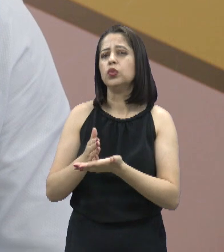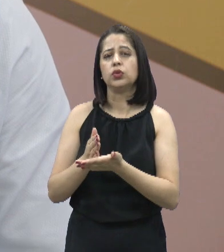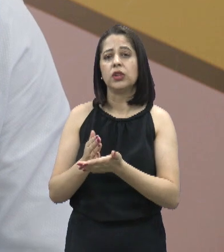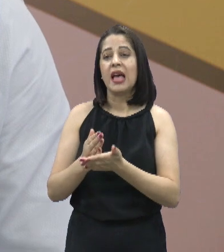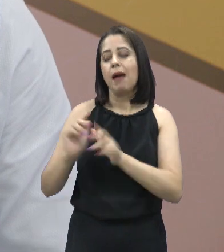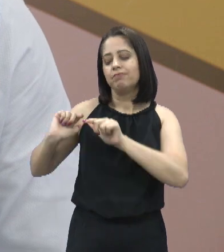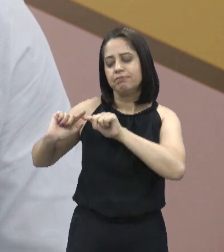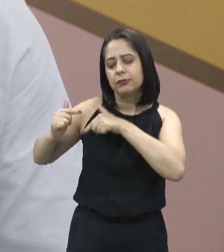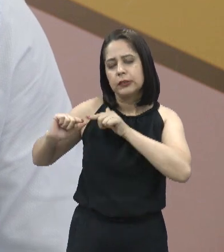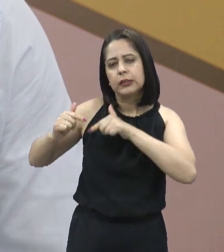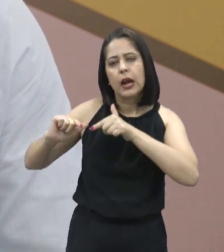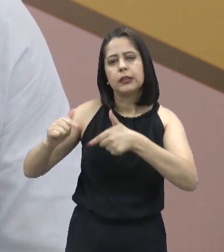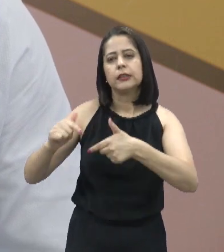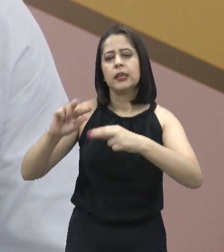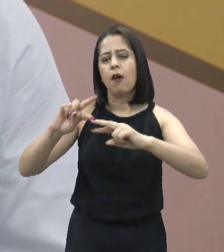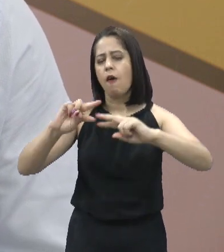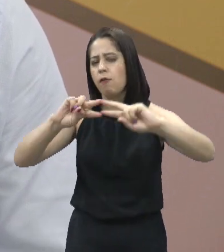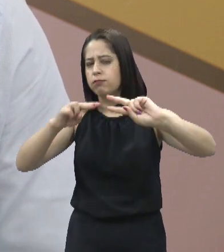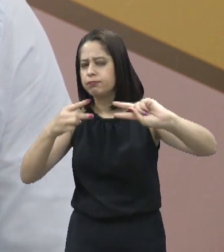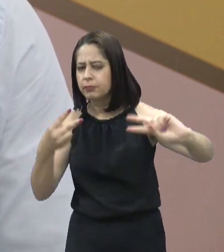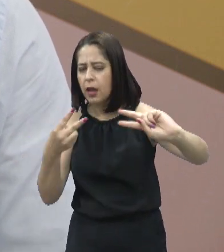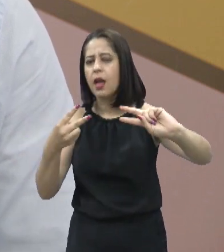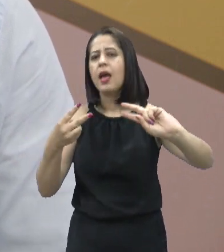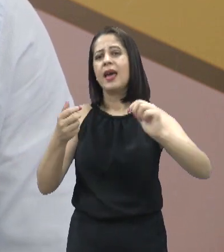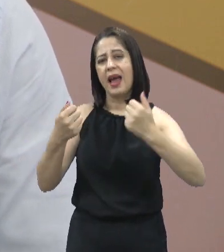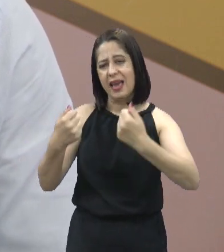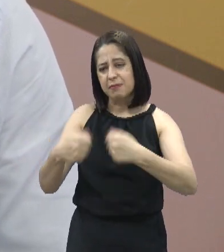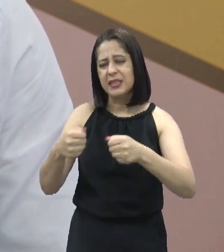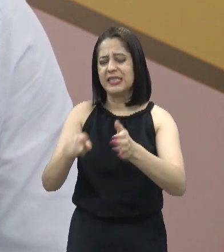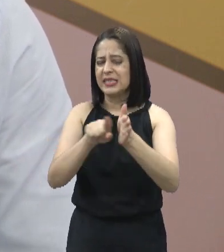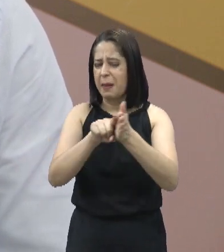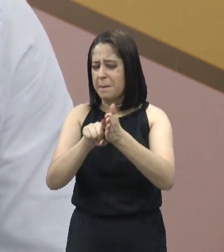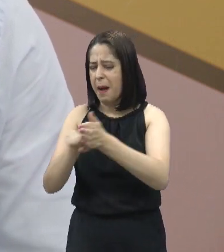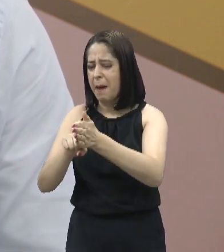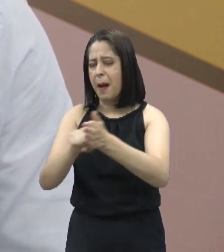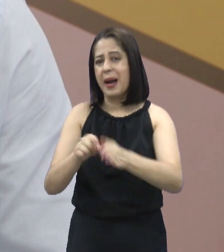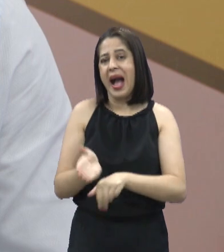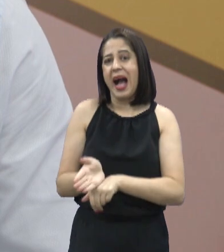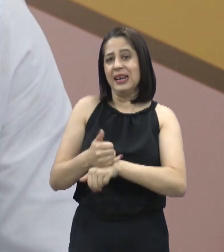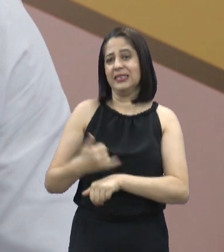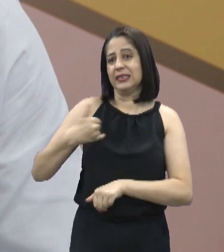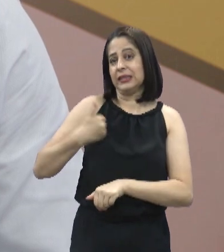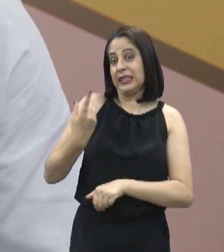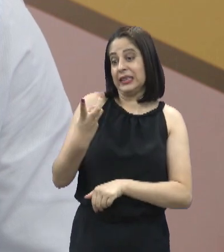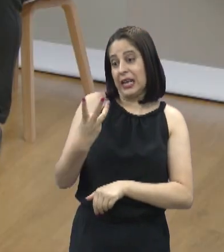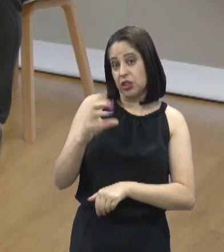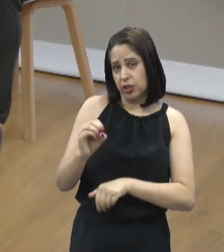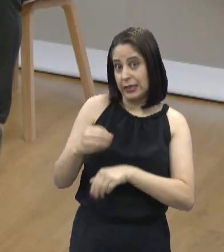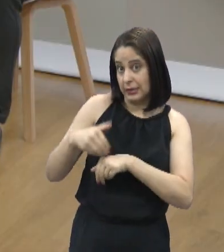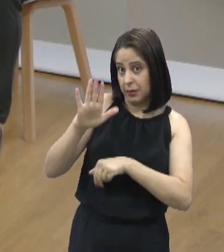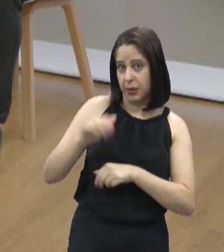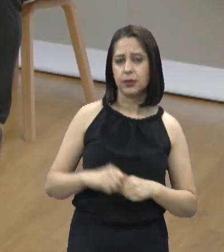podem necessitar uma atenção especial, inclusive começar esse rastreamento mais cedo, a partir dos 30 anos, por exemplo. Quais são